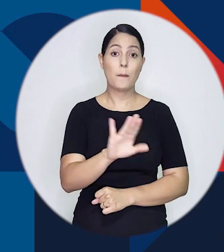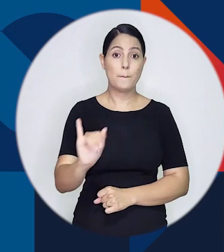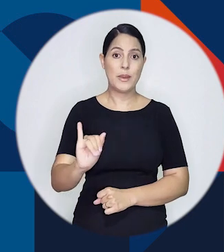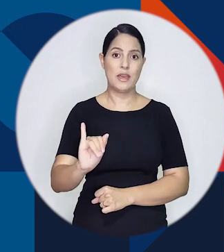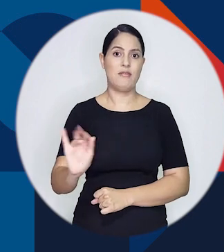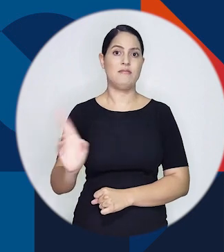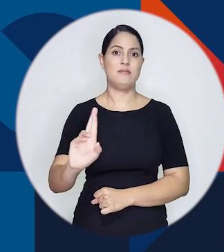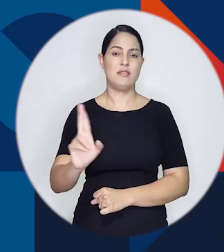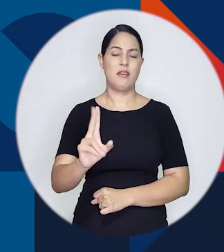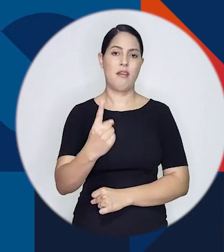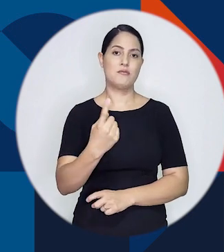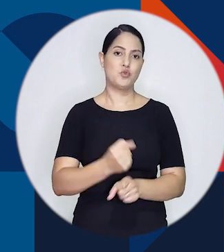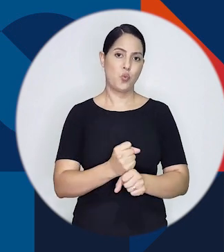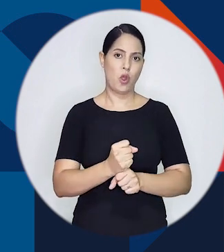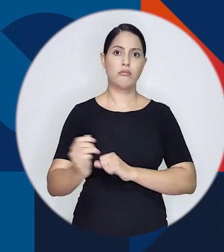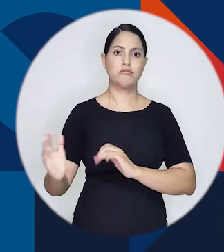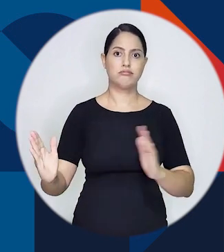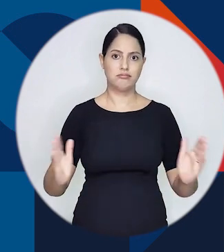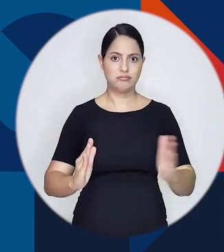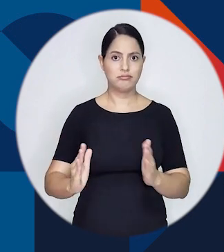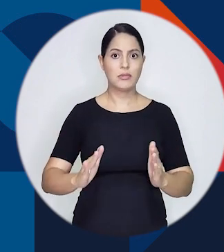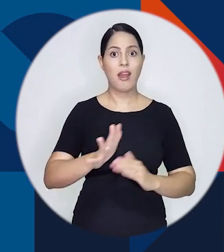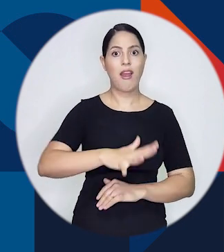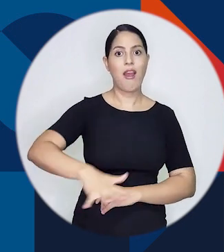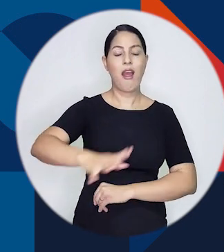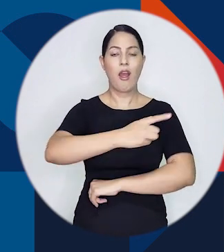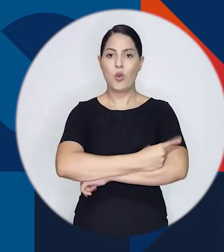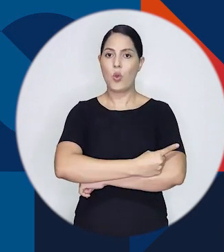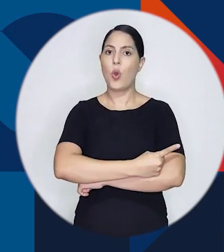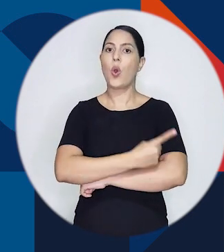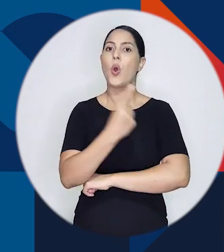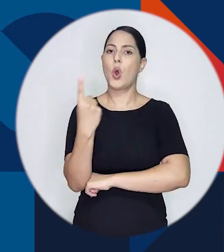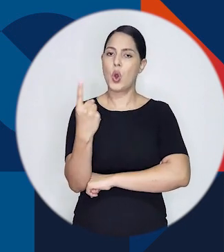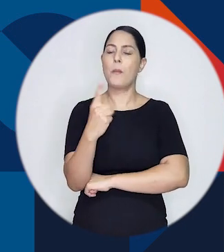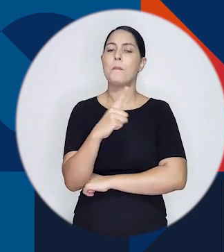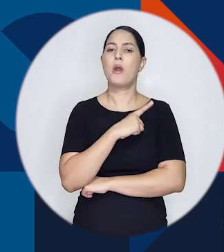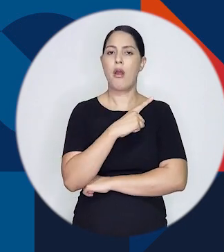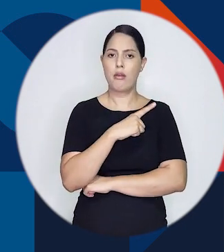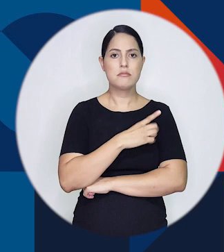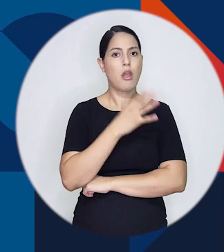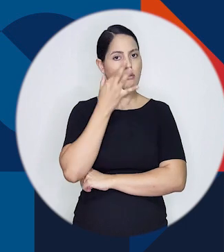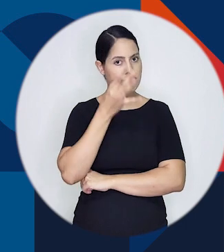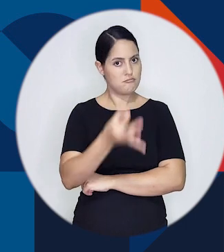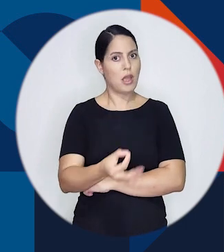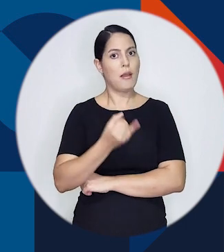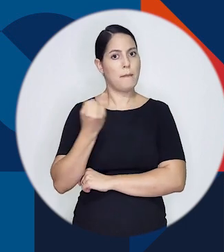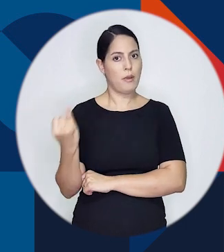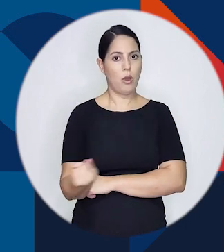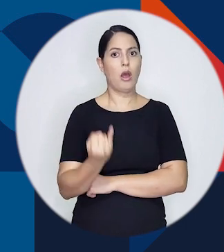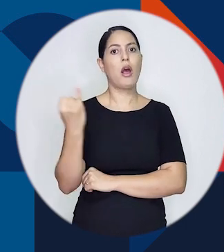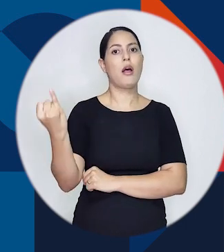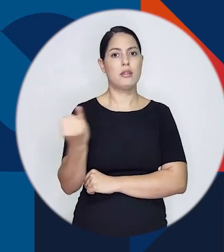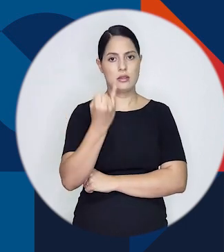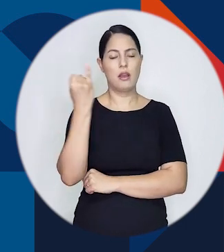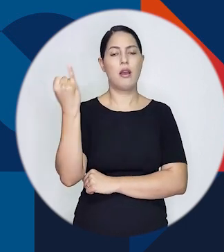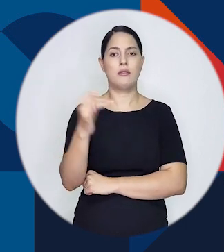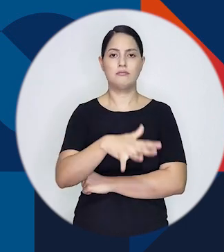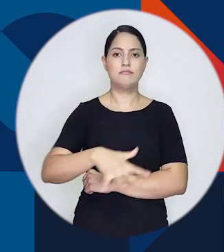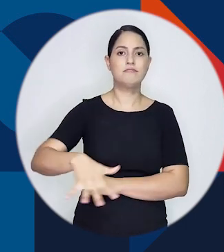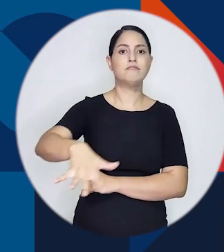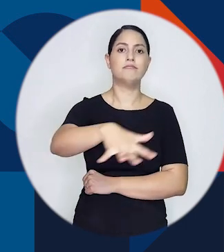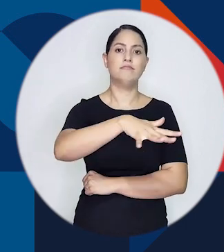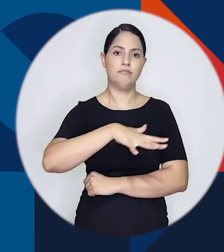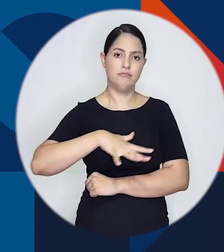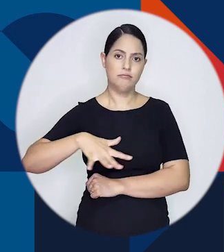165 bilhões de reais por ano, com certeza a área condominial é um setor que requer atenção